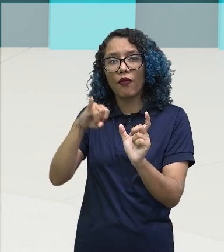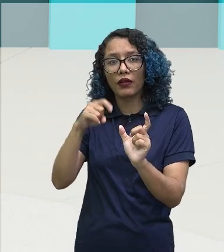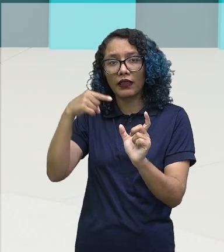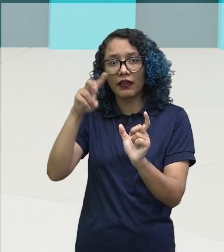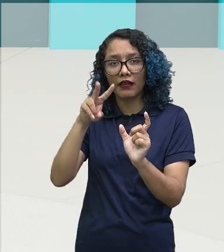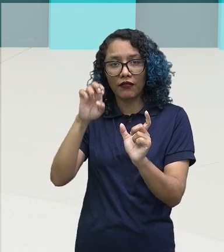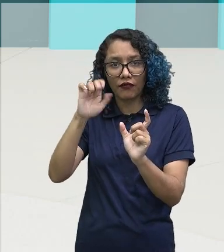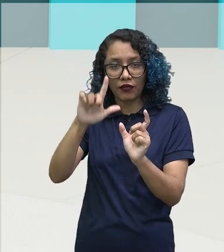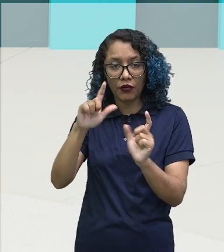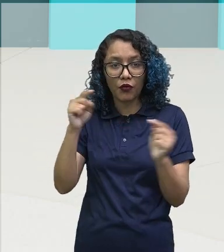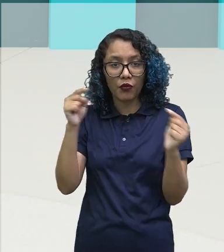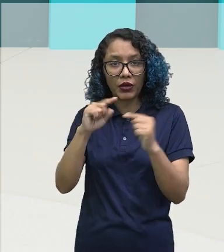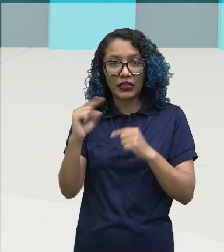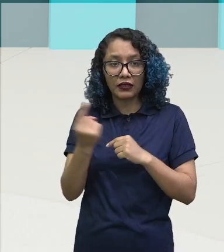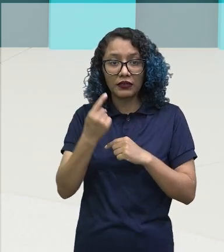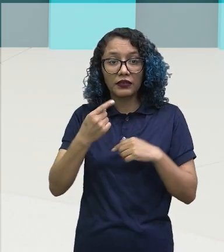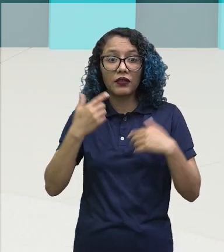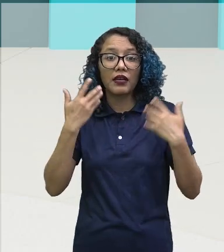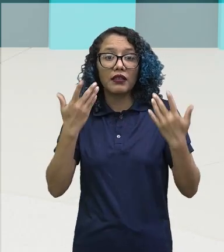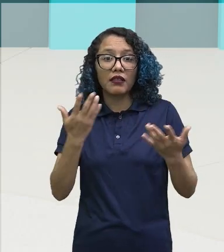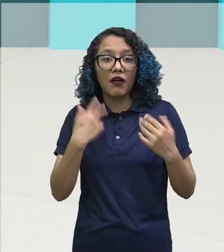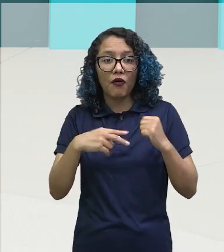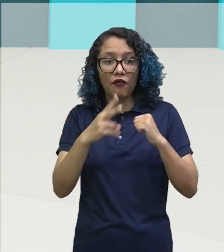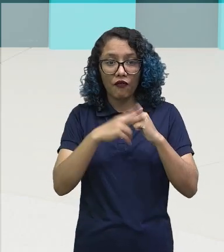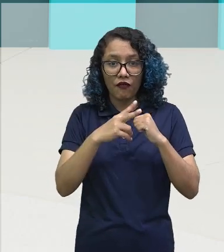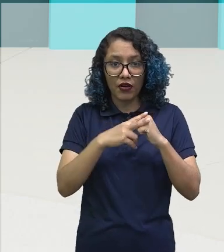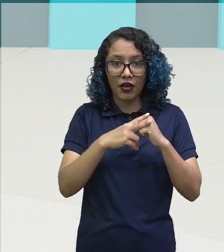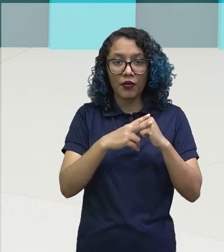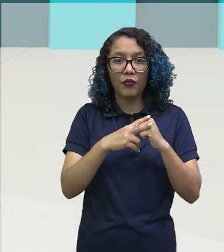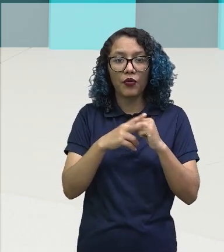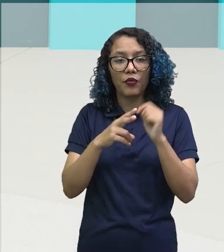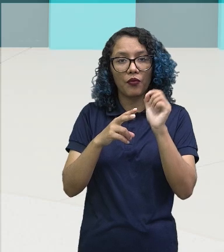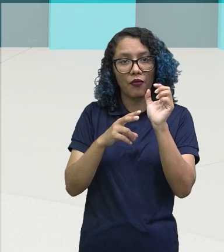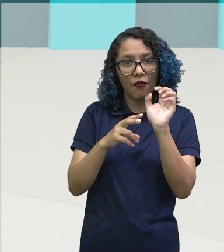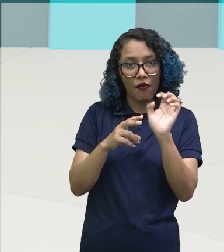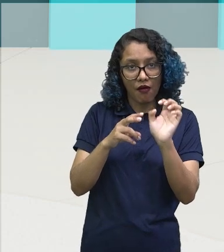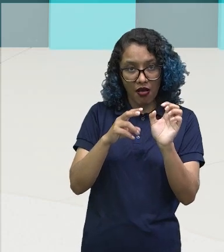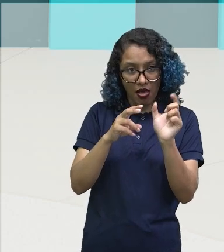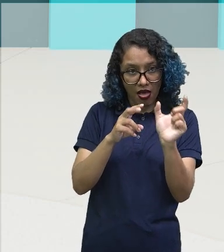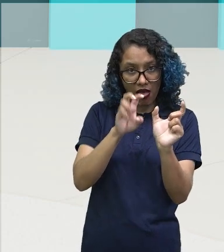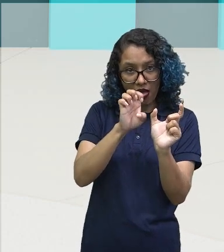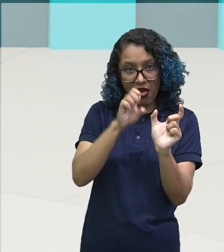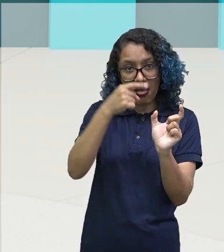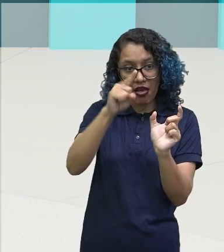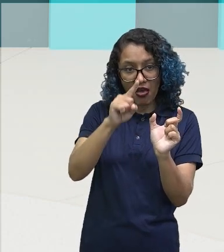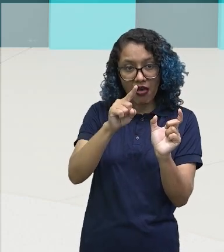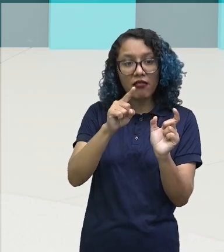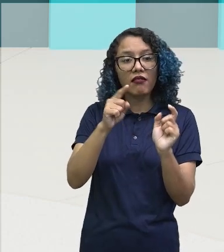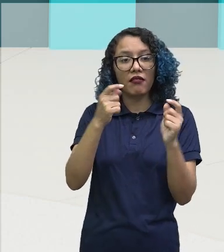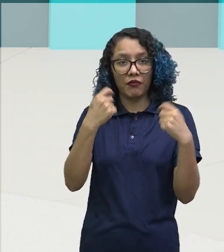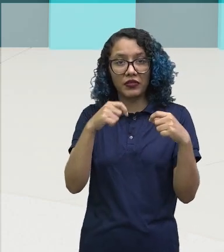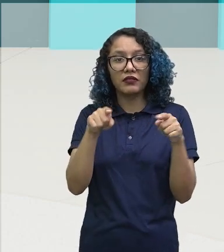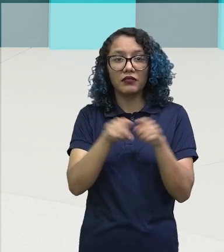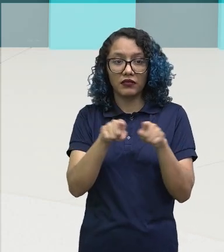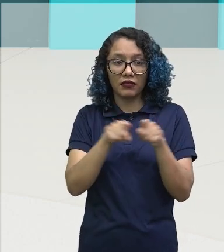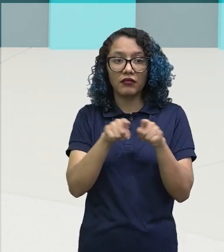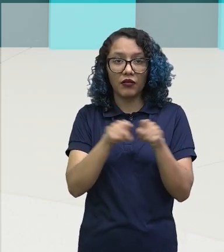no singular, logo o verbo que nesse caso, terá que ficar também no